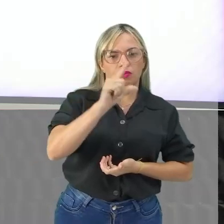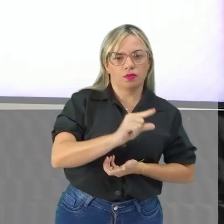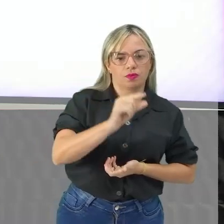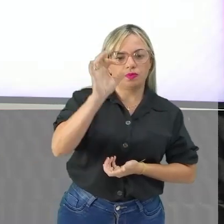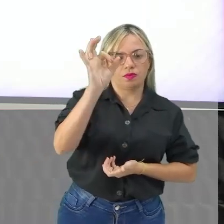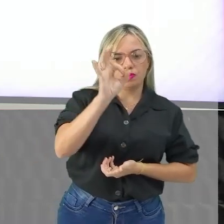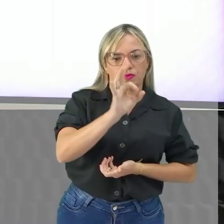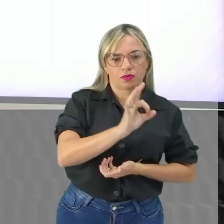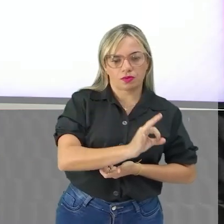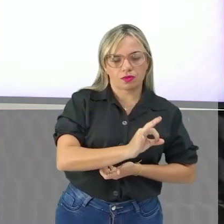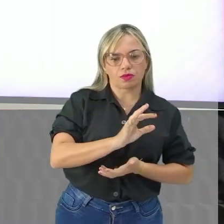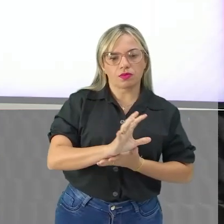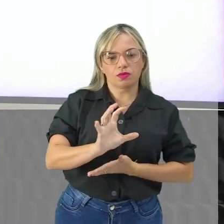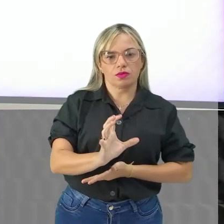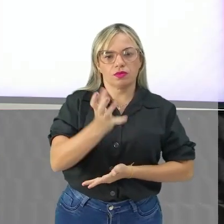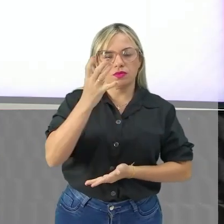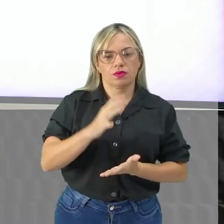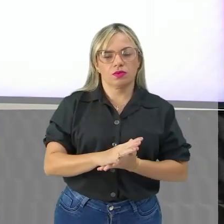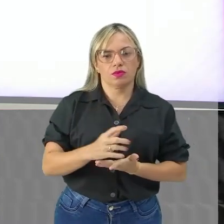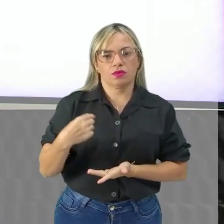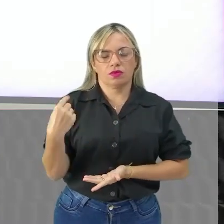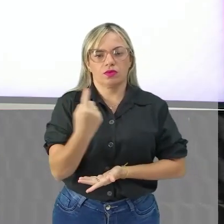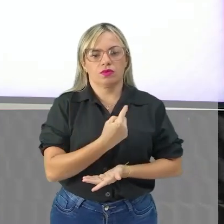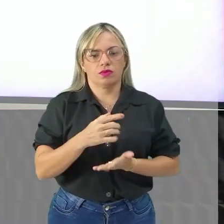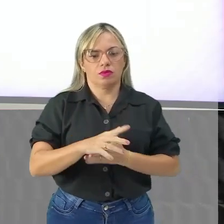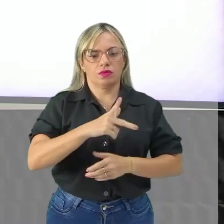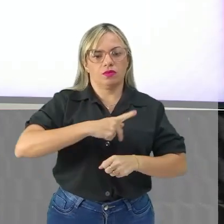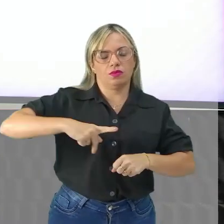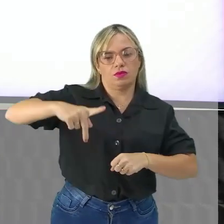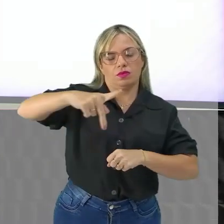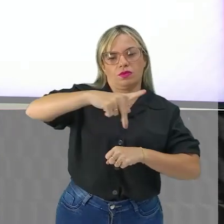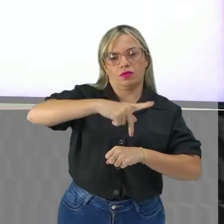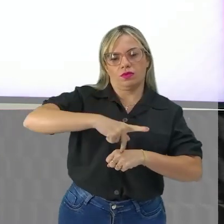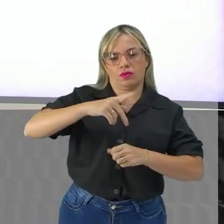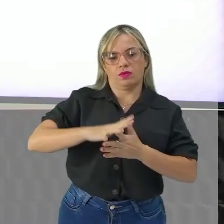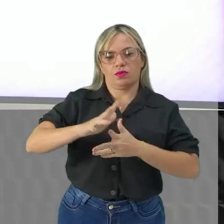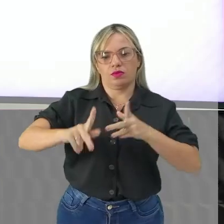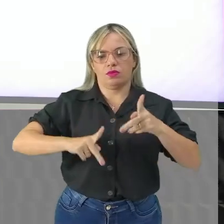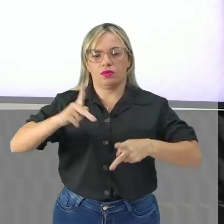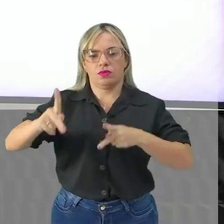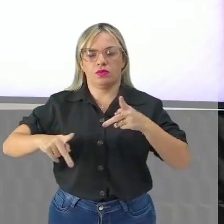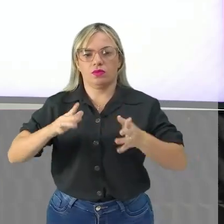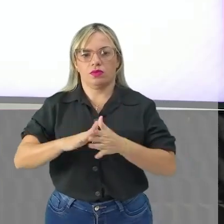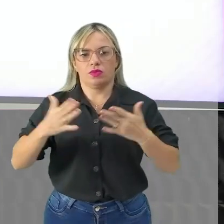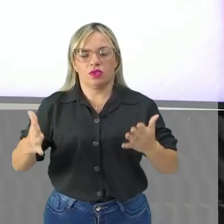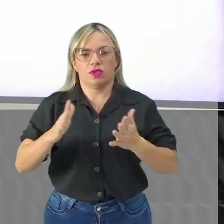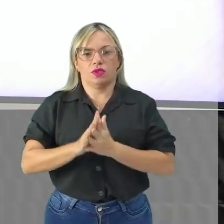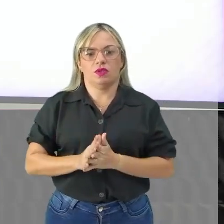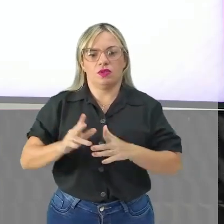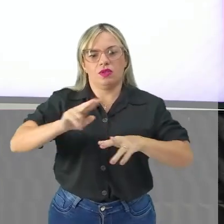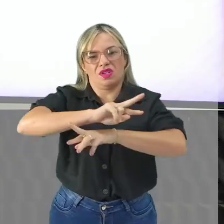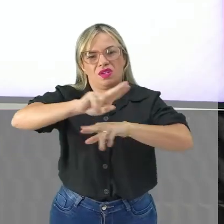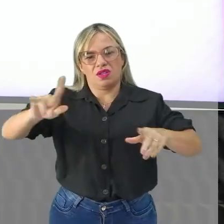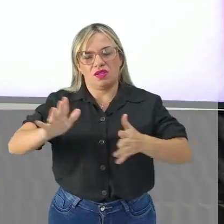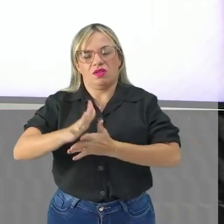diminuição, né? Deu uma baixa nessa prevalência na população, daqui a pouco tem um monte de gente